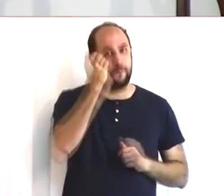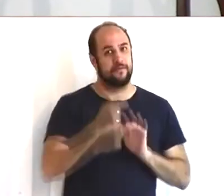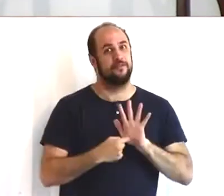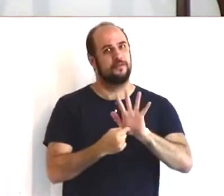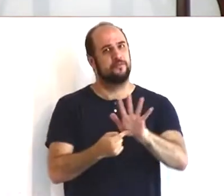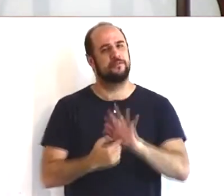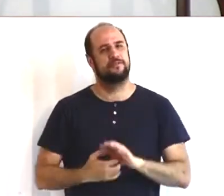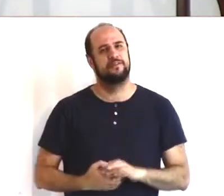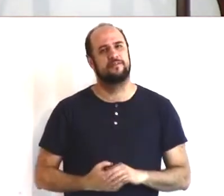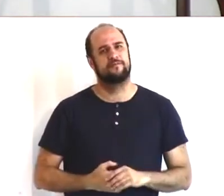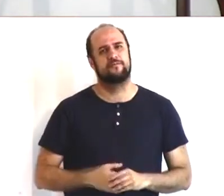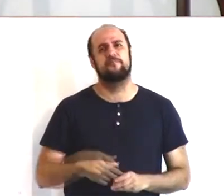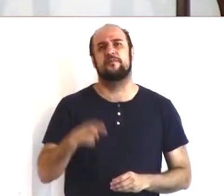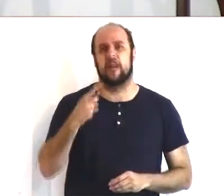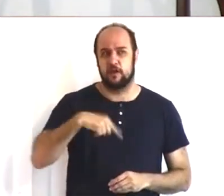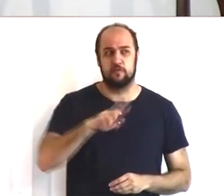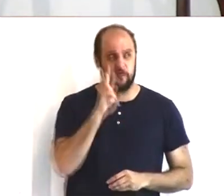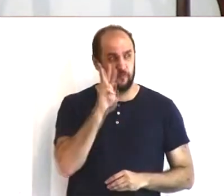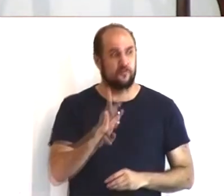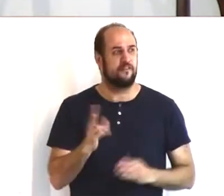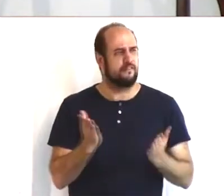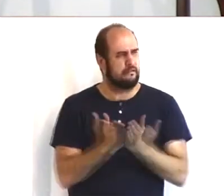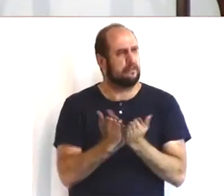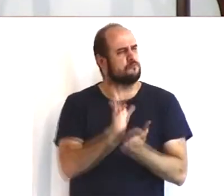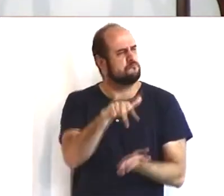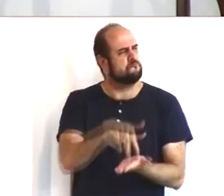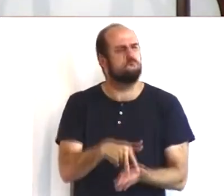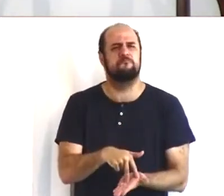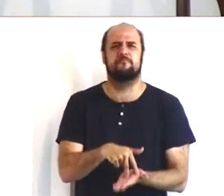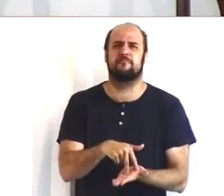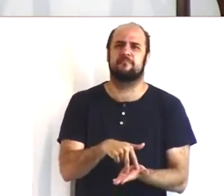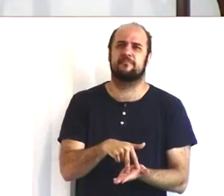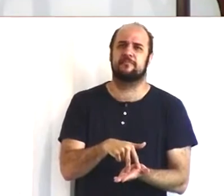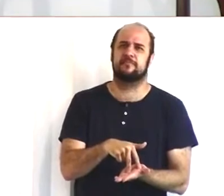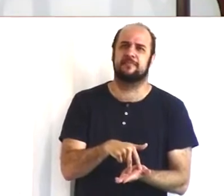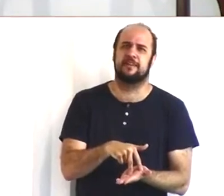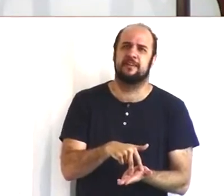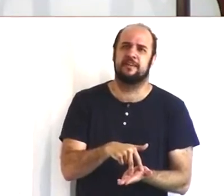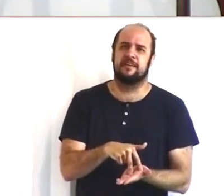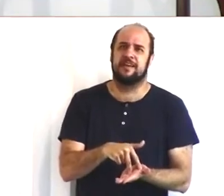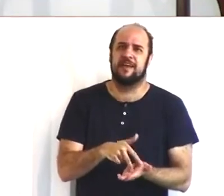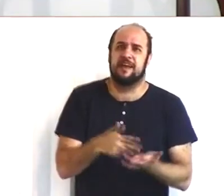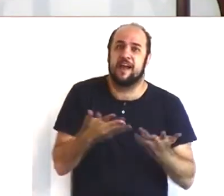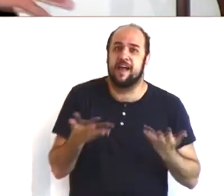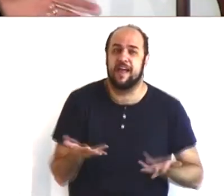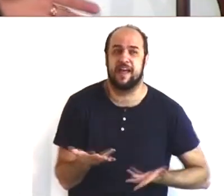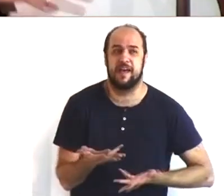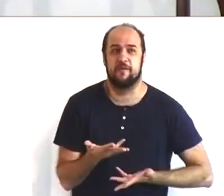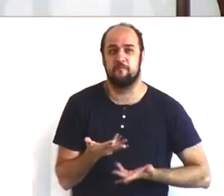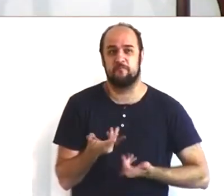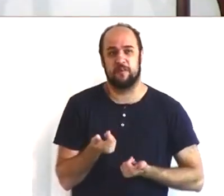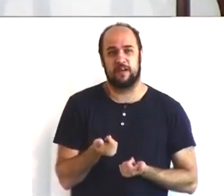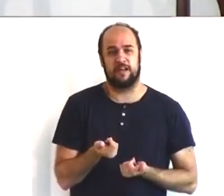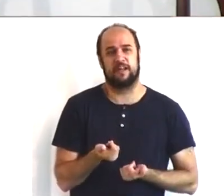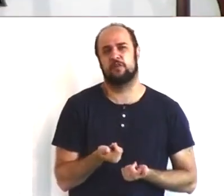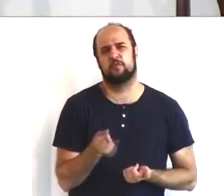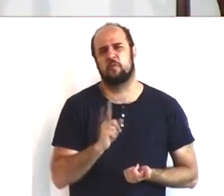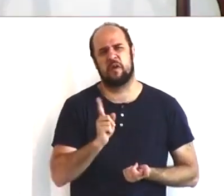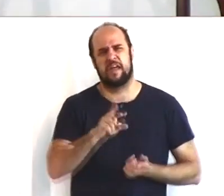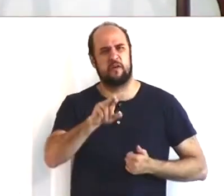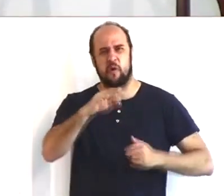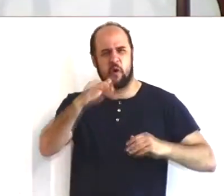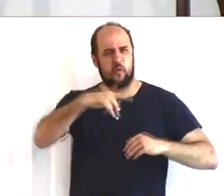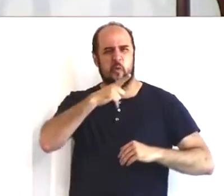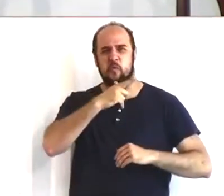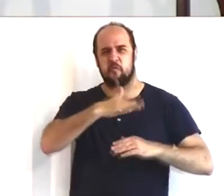que colocam o cristianismo na vanguarda. São coisas assim que retiram o cristianismo de ser como uma onda que o mar leva para